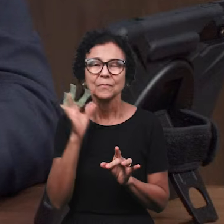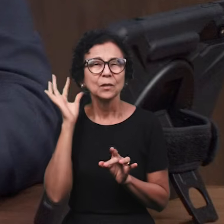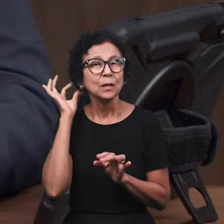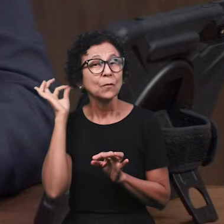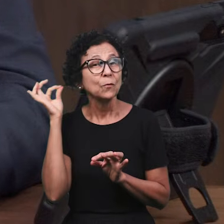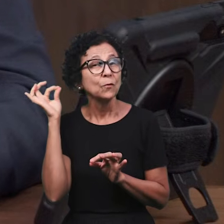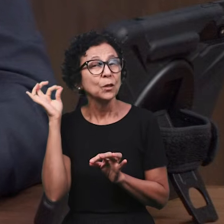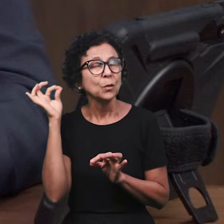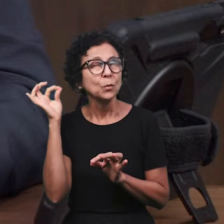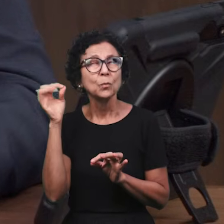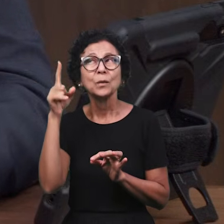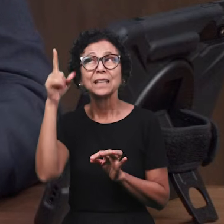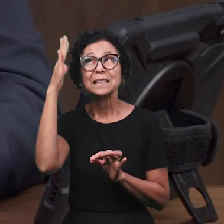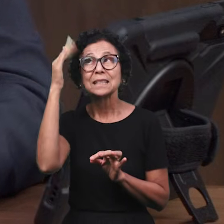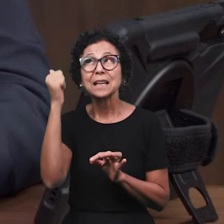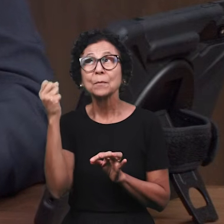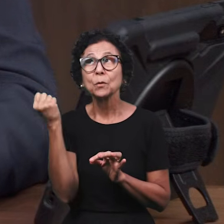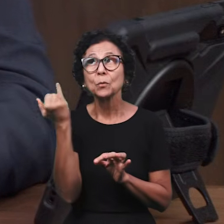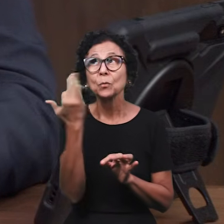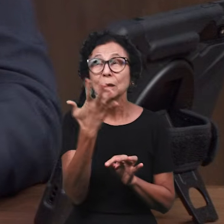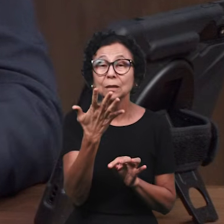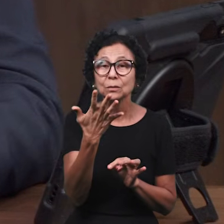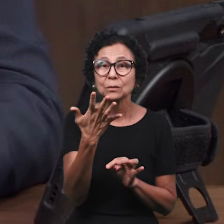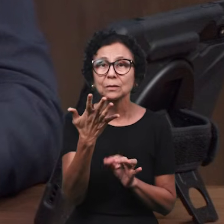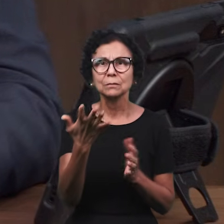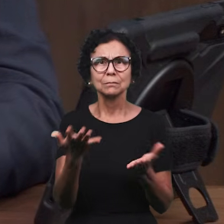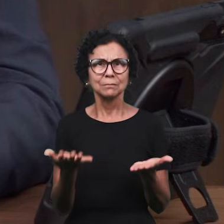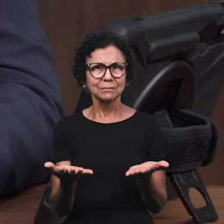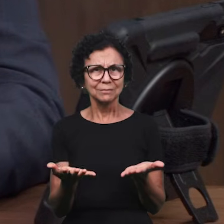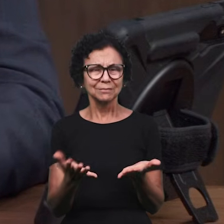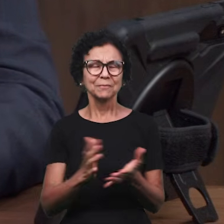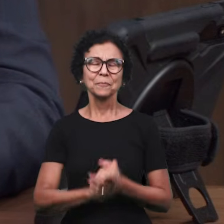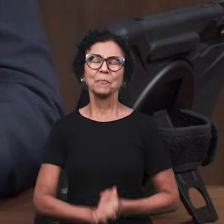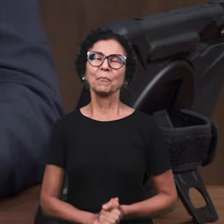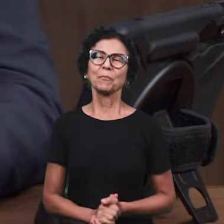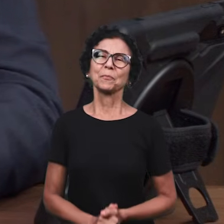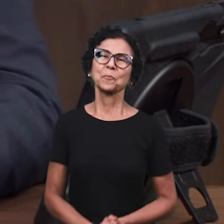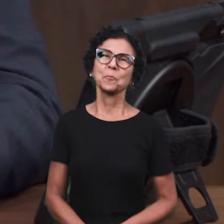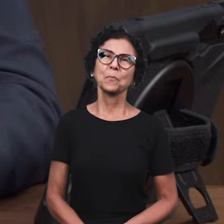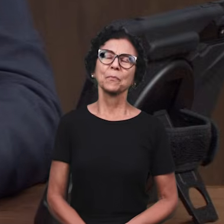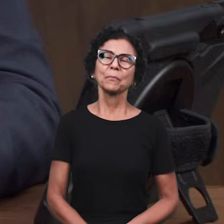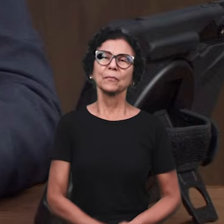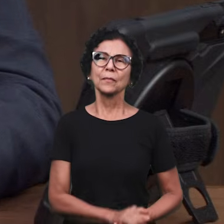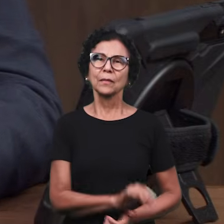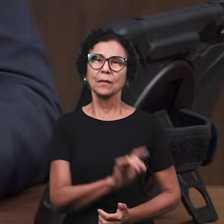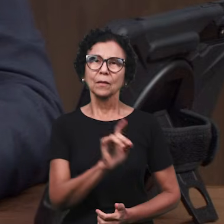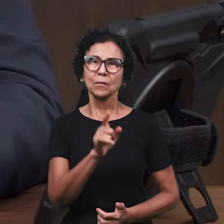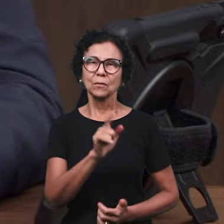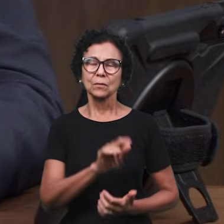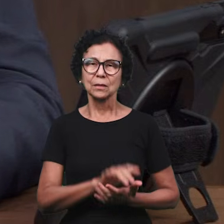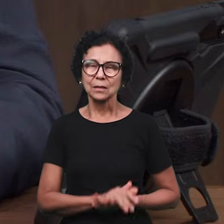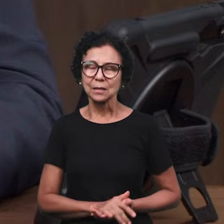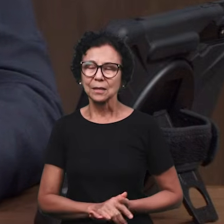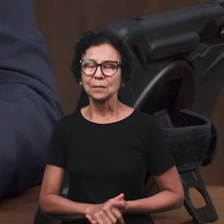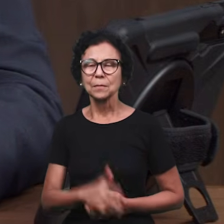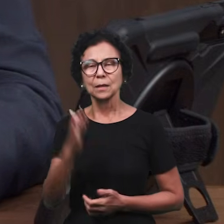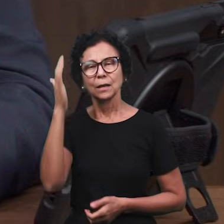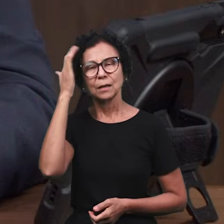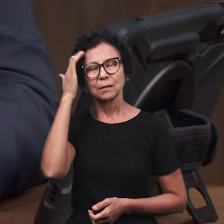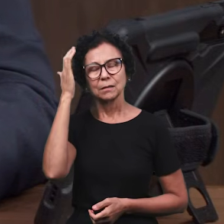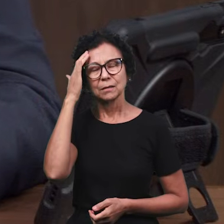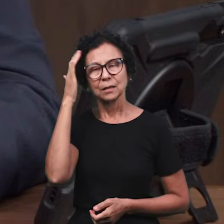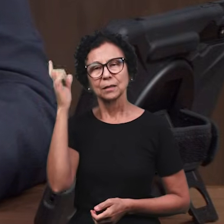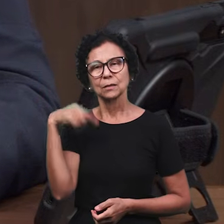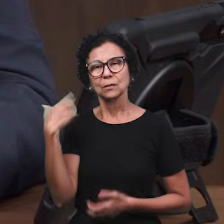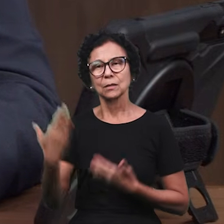fio, medindo a saúde e tal. Então você que nos assiste, entenda que nós servimos a esse